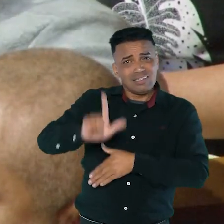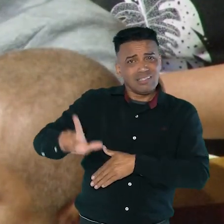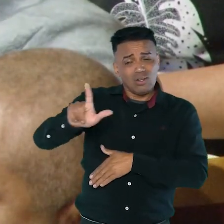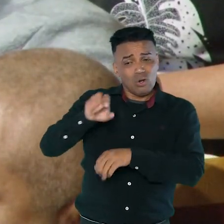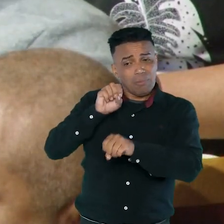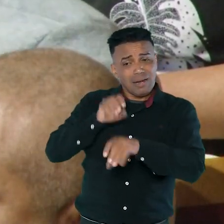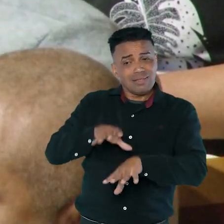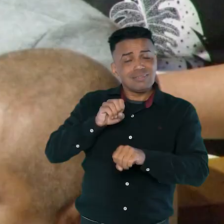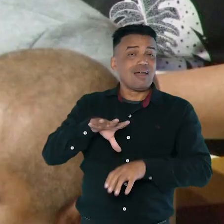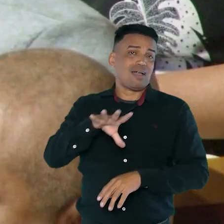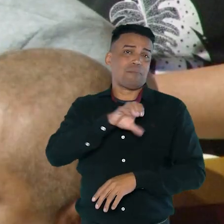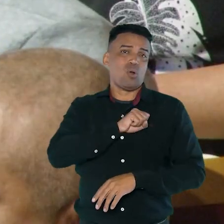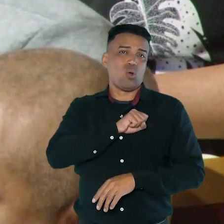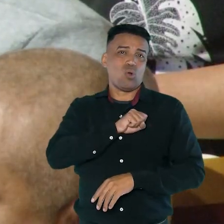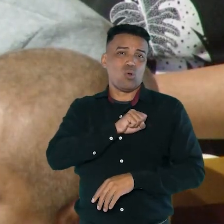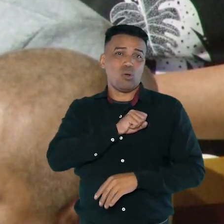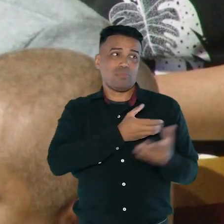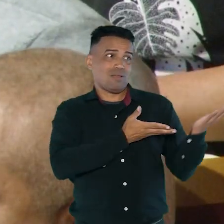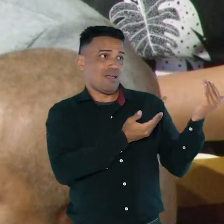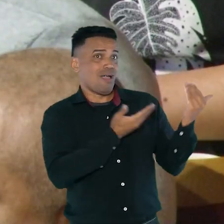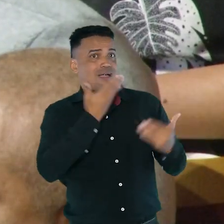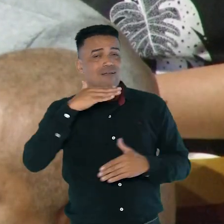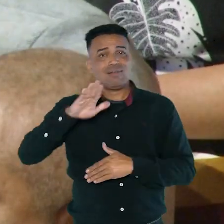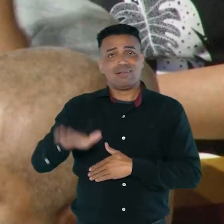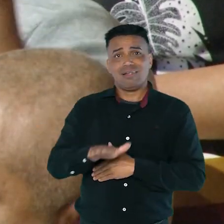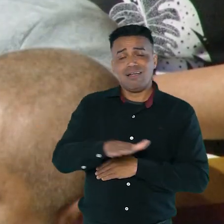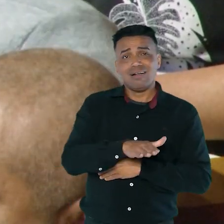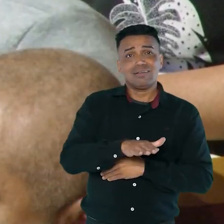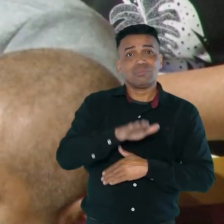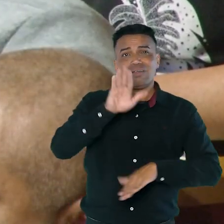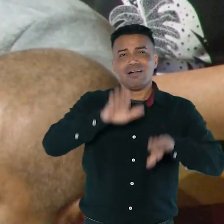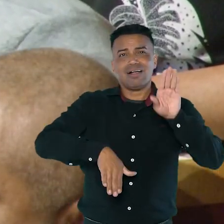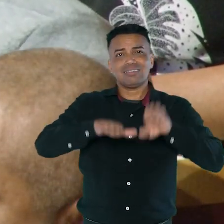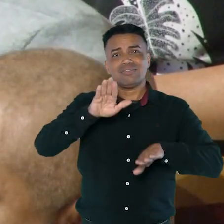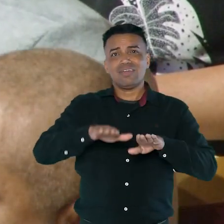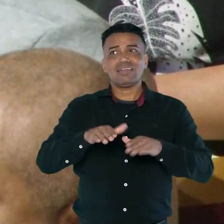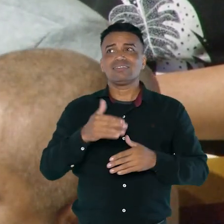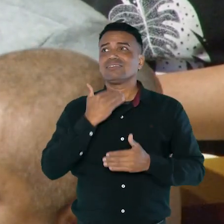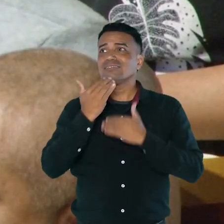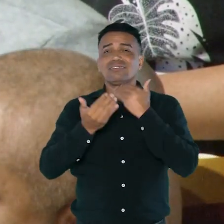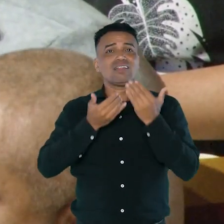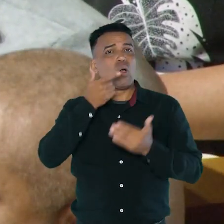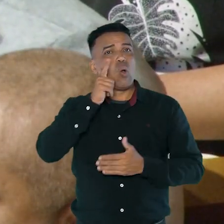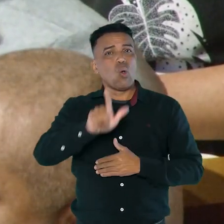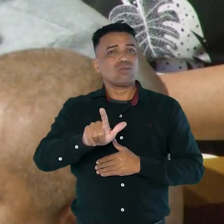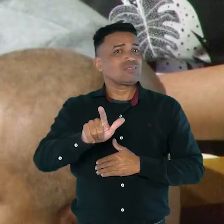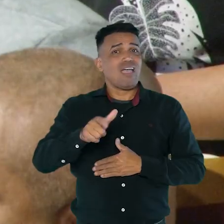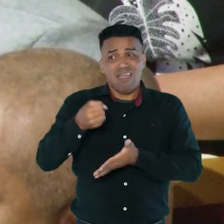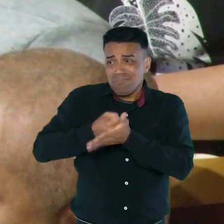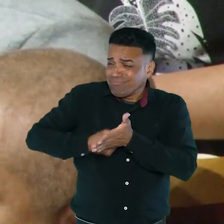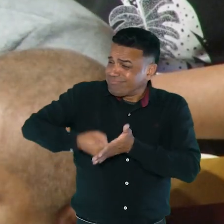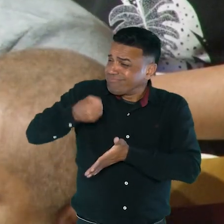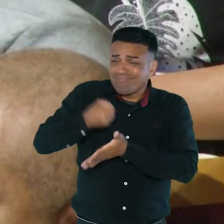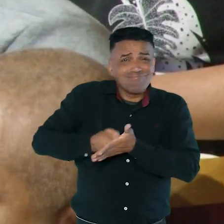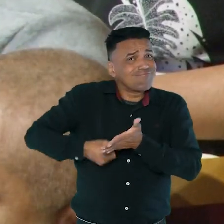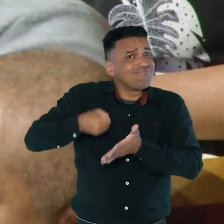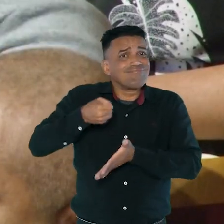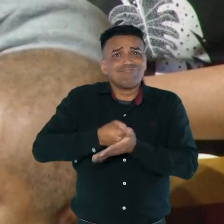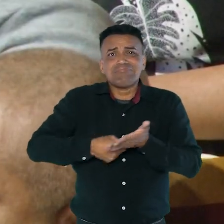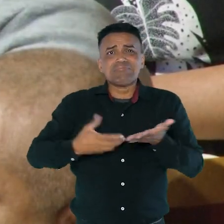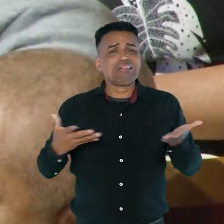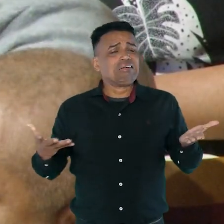ensinar amor para eles, porque às vezes a gente não consegue naquela batalha, naquela